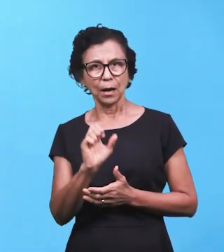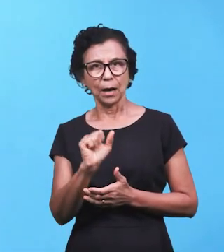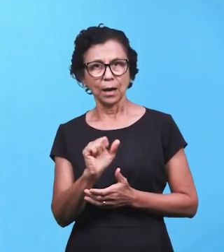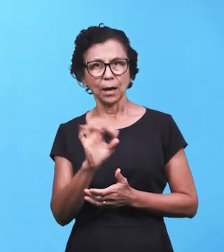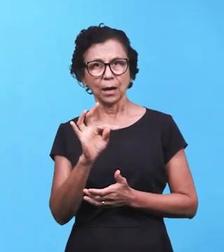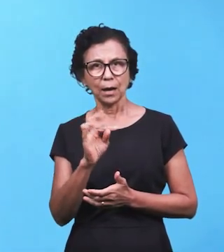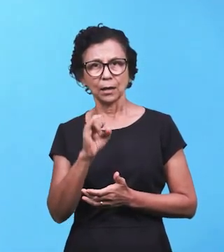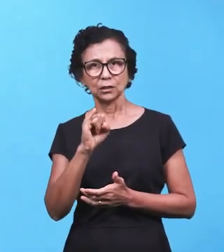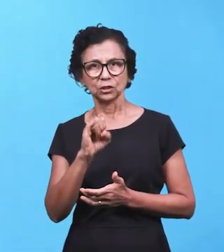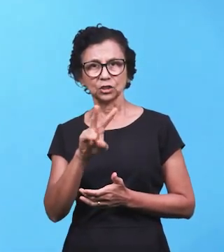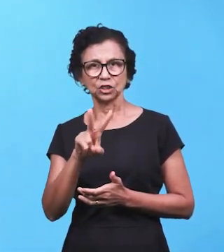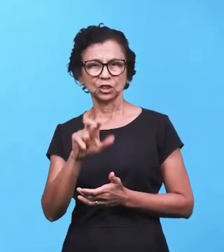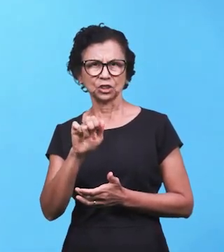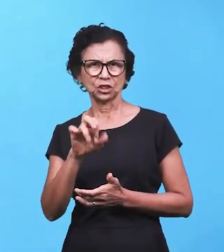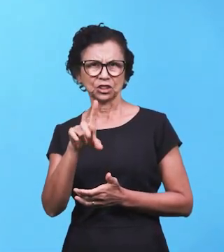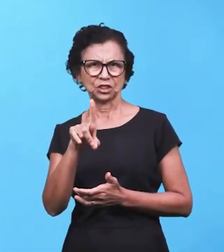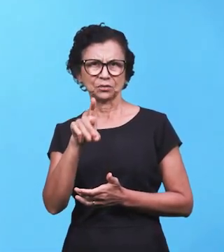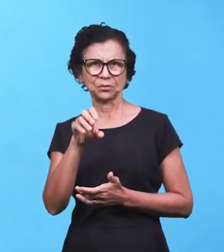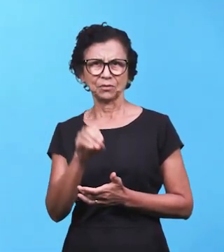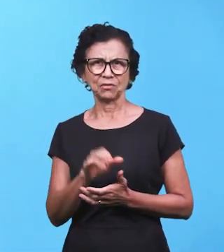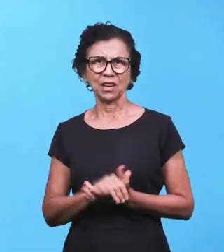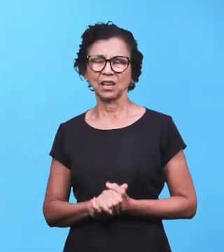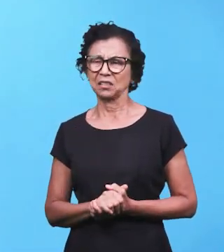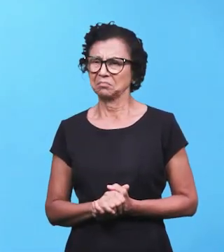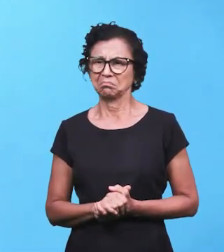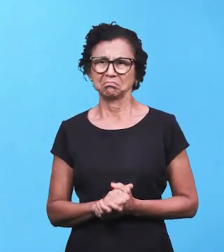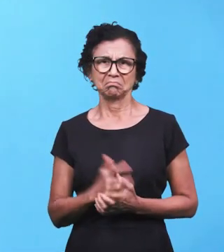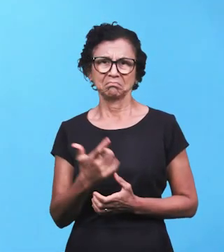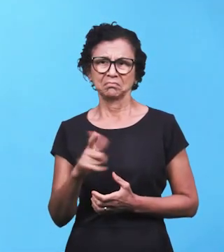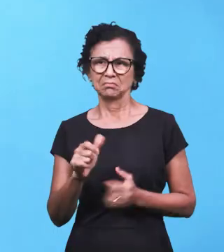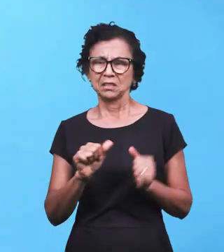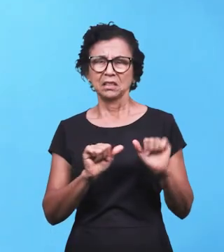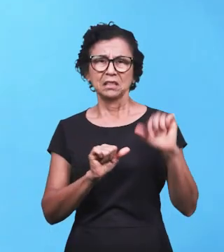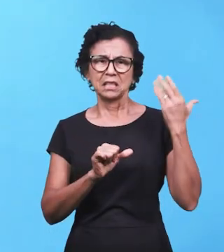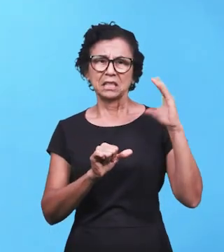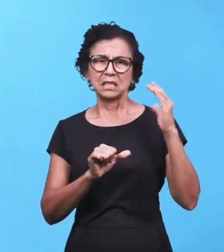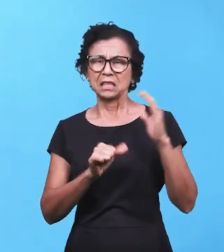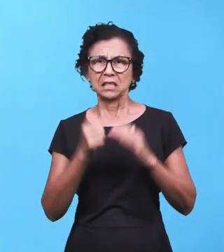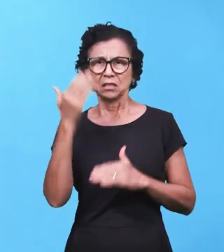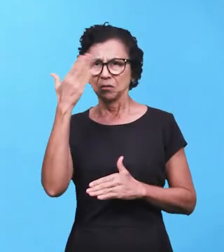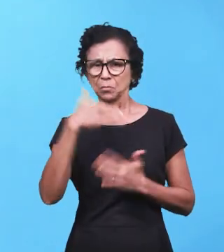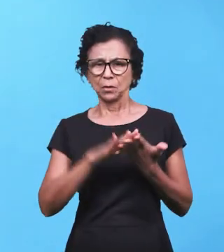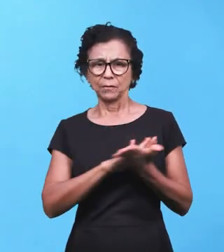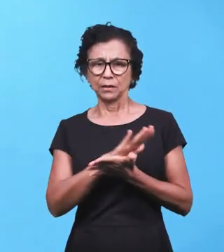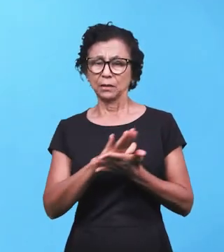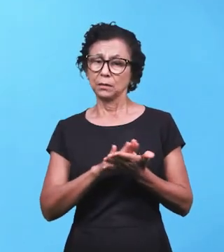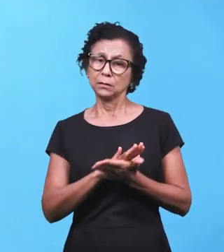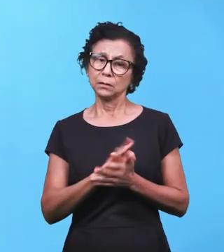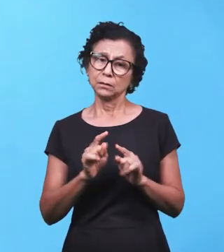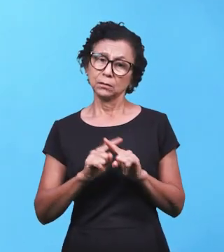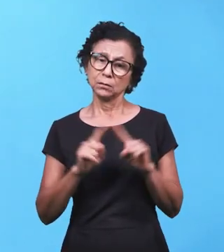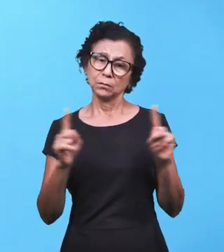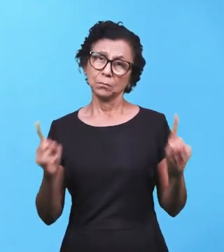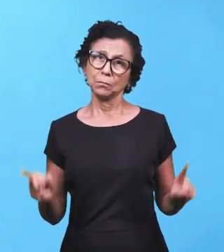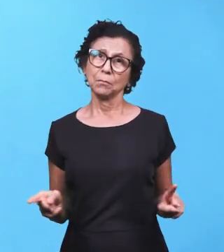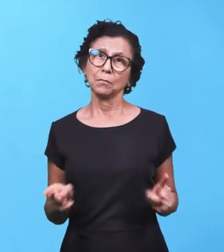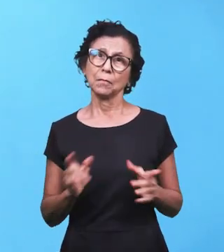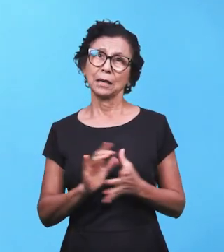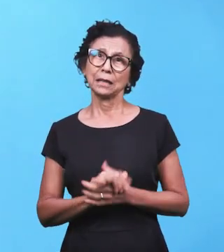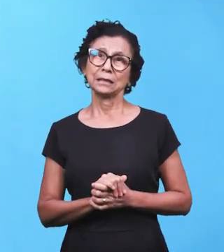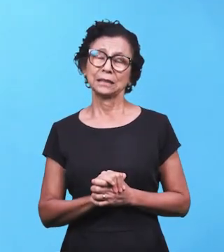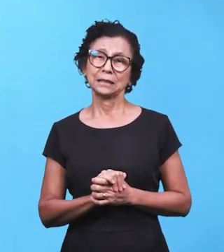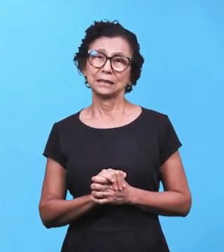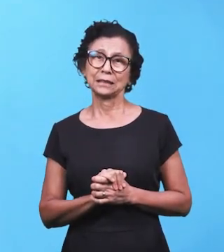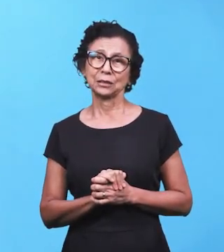cremes dentais com carvão ativado, não tem muito estudo científico sobre isso, mas o que se sabe, Ariela, é que eles são extremamente